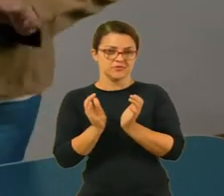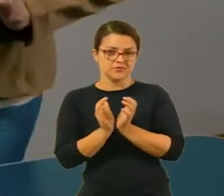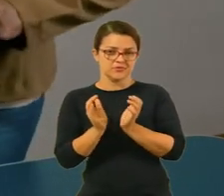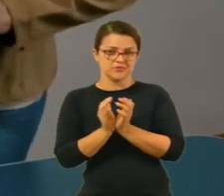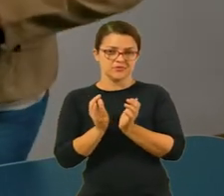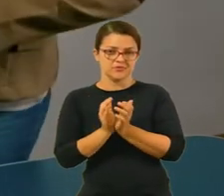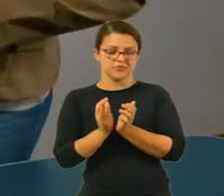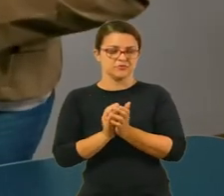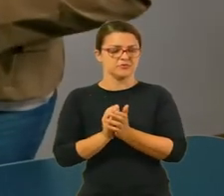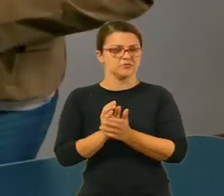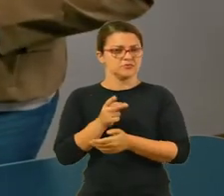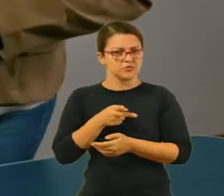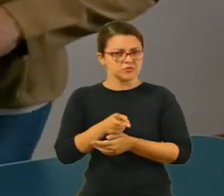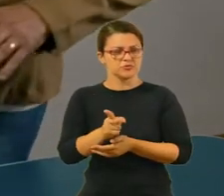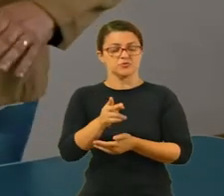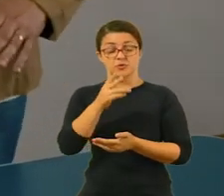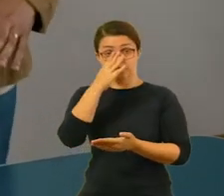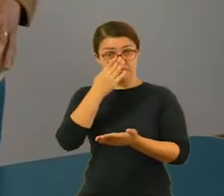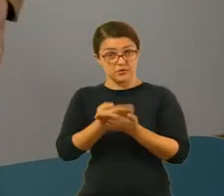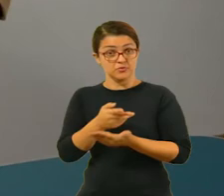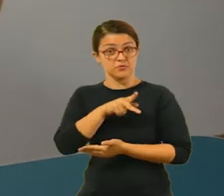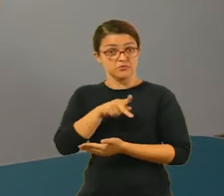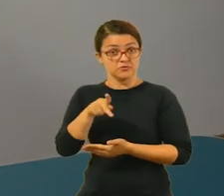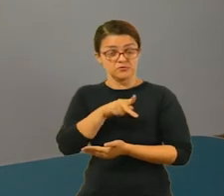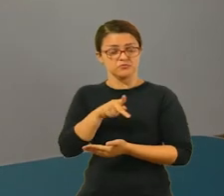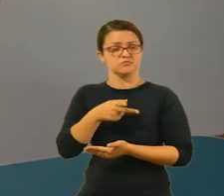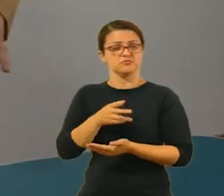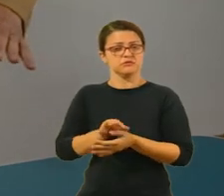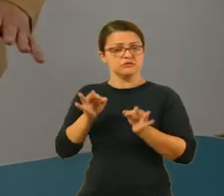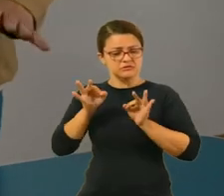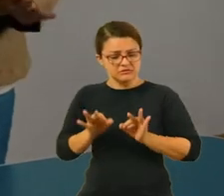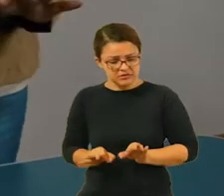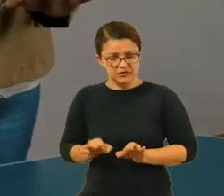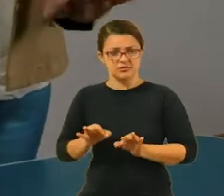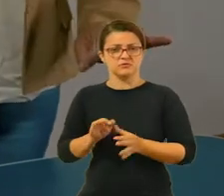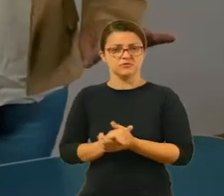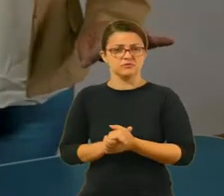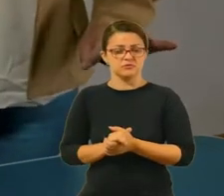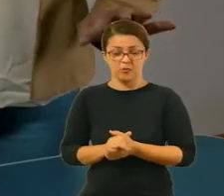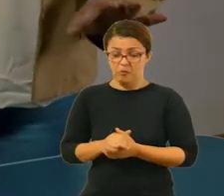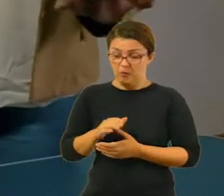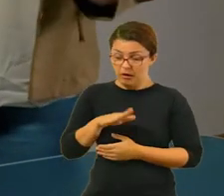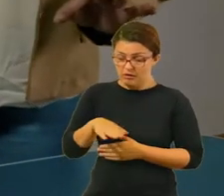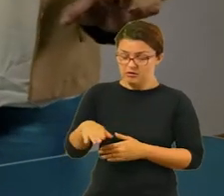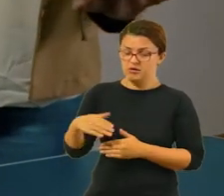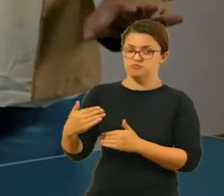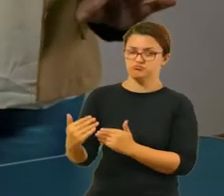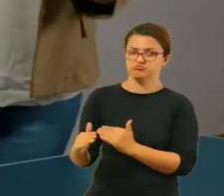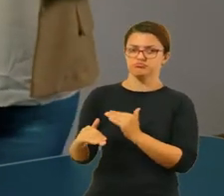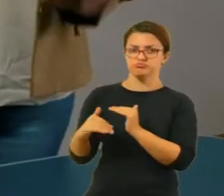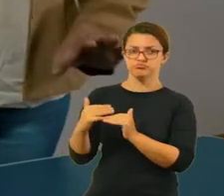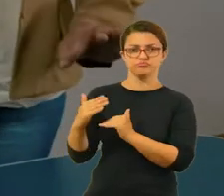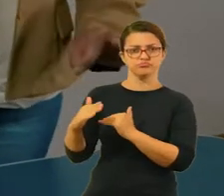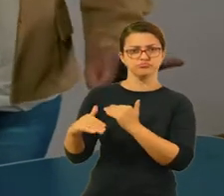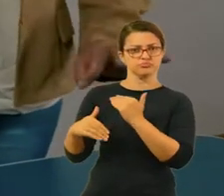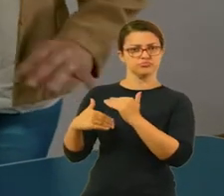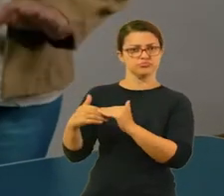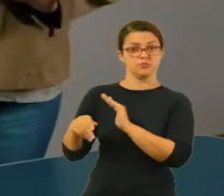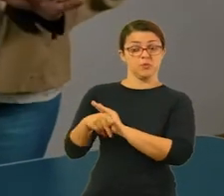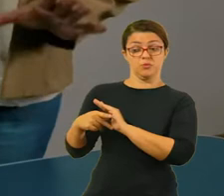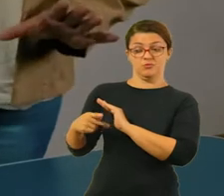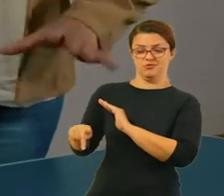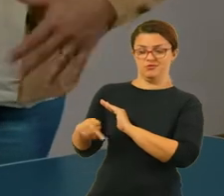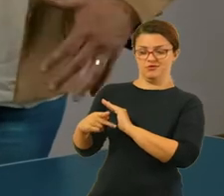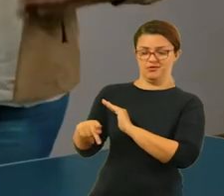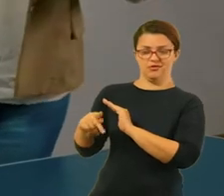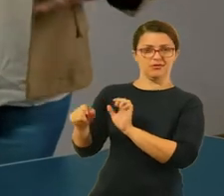no trabalho dos professores aqui da rede, continuem fazendo direitinho que a sua criança em casa vai estar se desenvolvendo no ritmo dela,